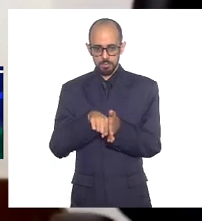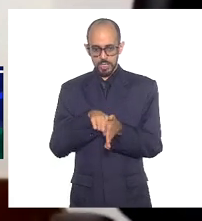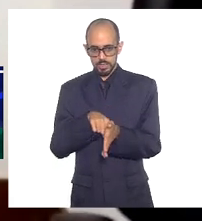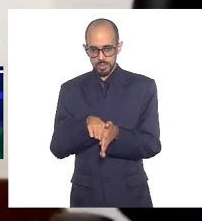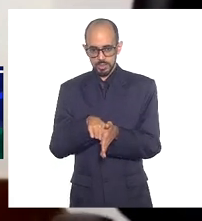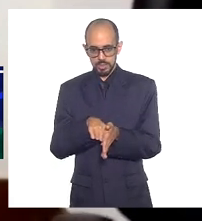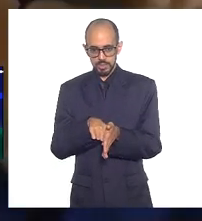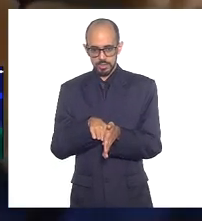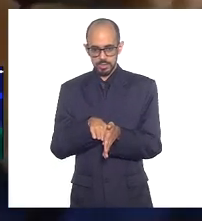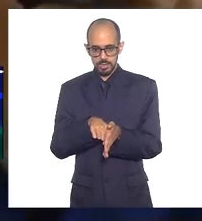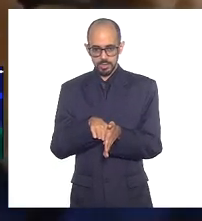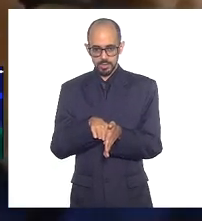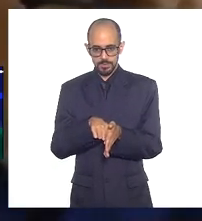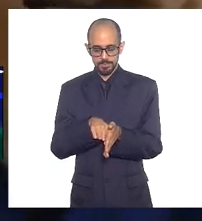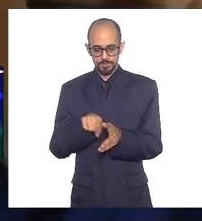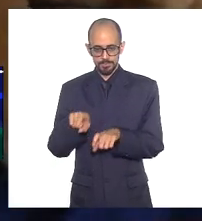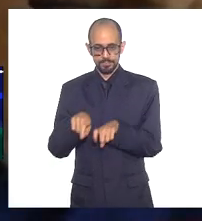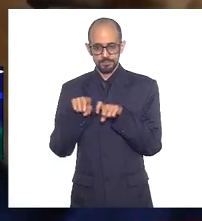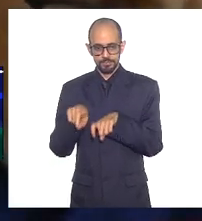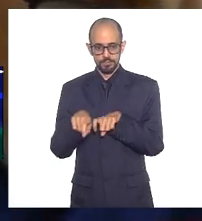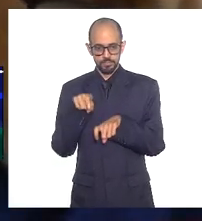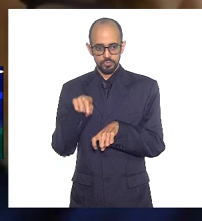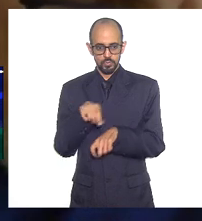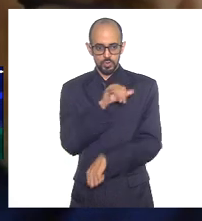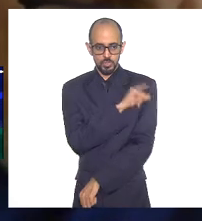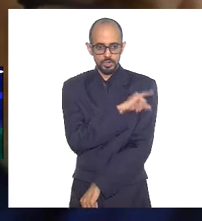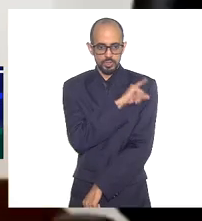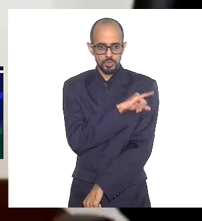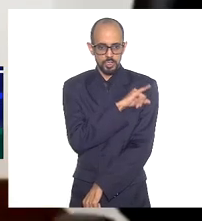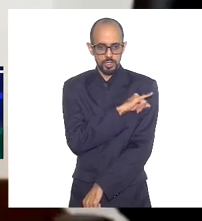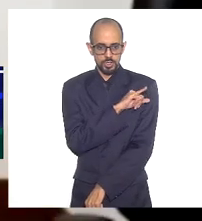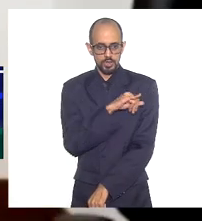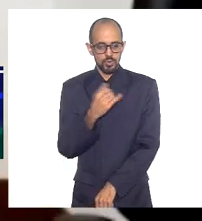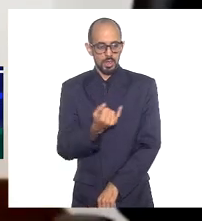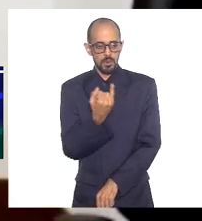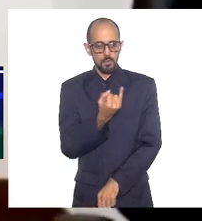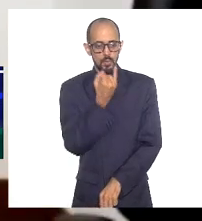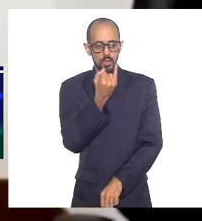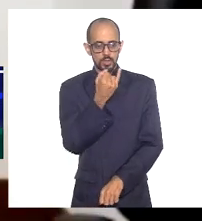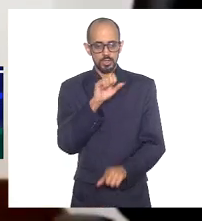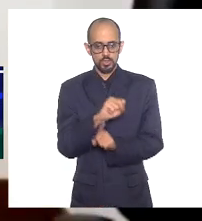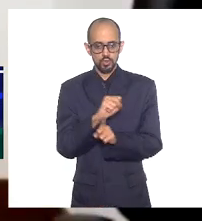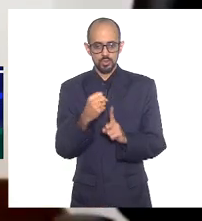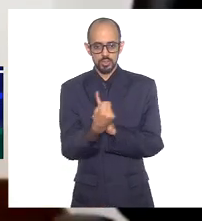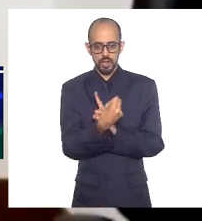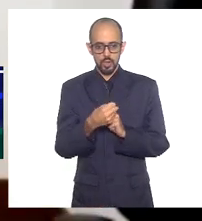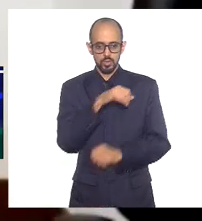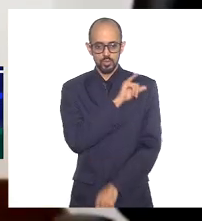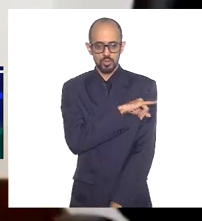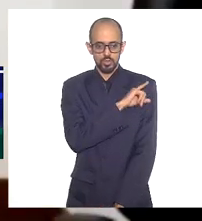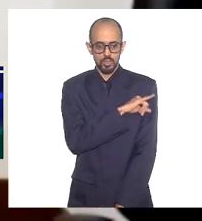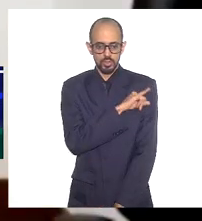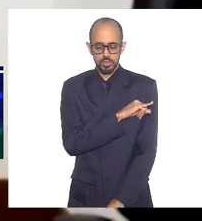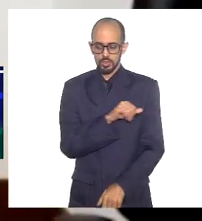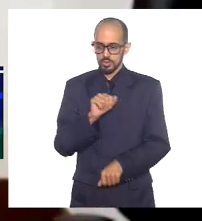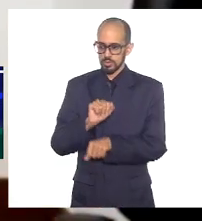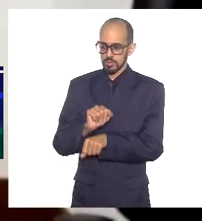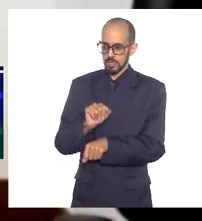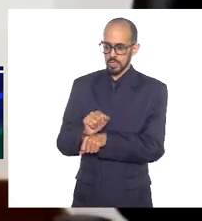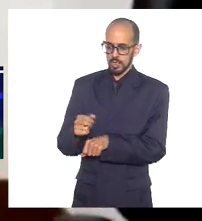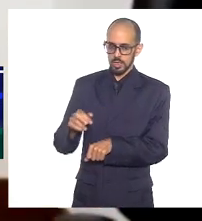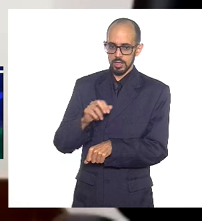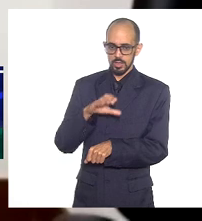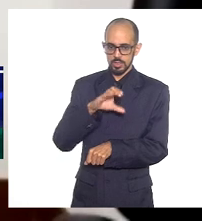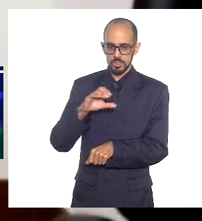relevante como de relevante interesse social e econômico do estado do de Janeiro veneno de pareceres das comissões de comissão justiça de